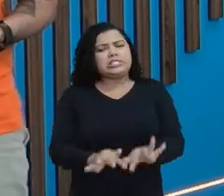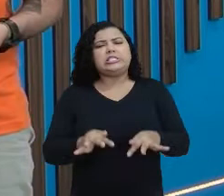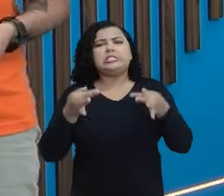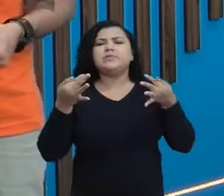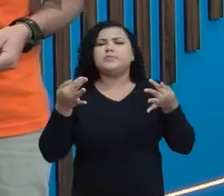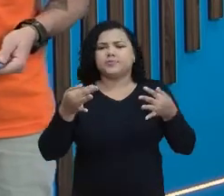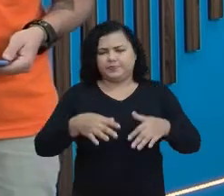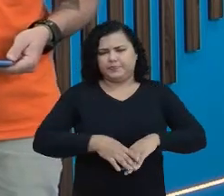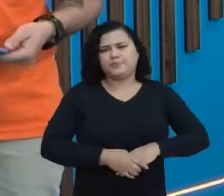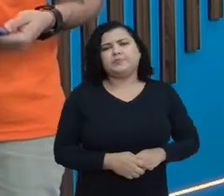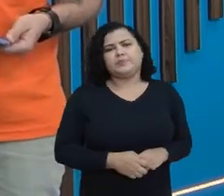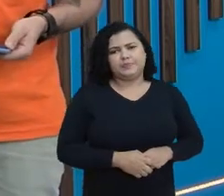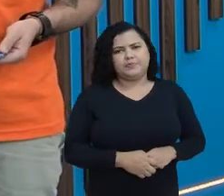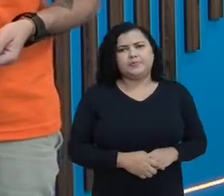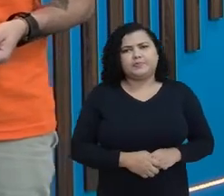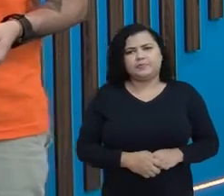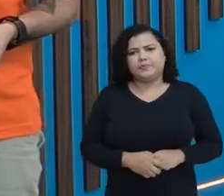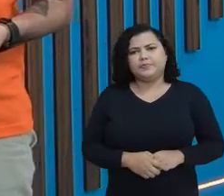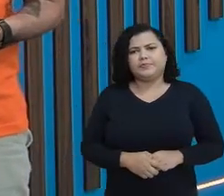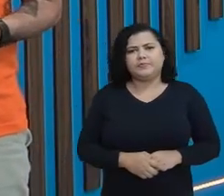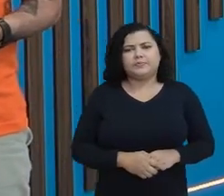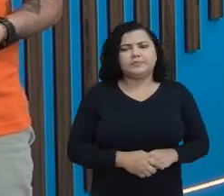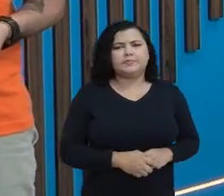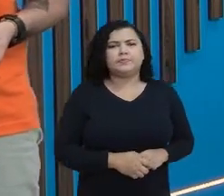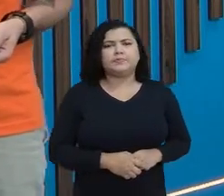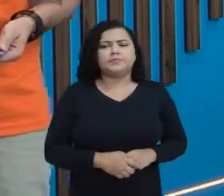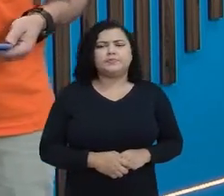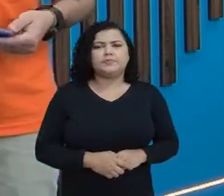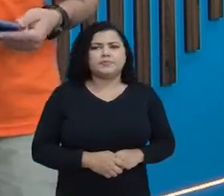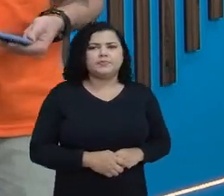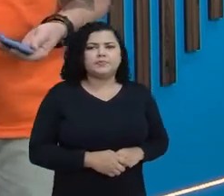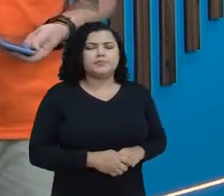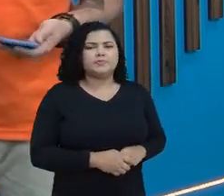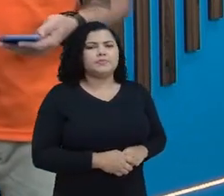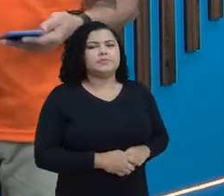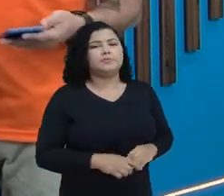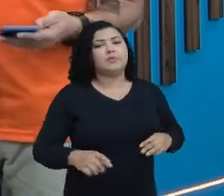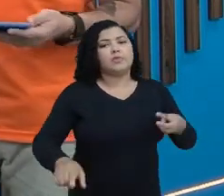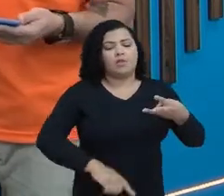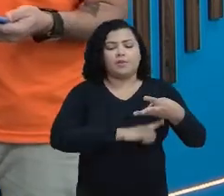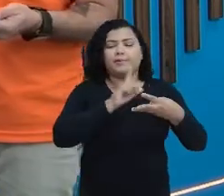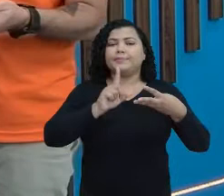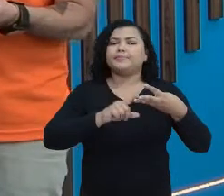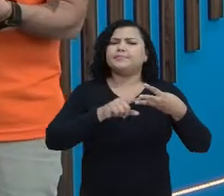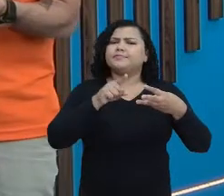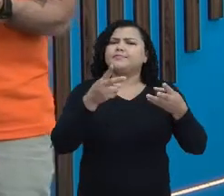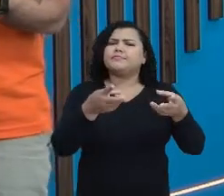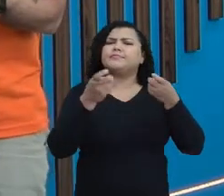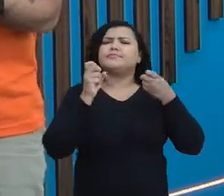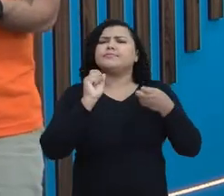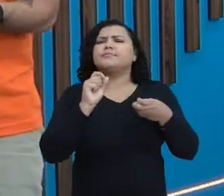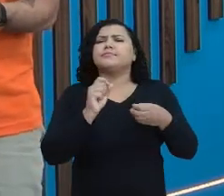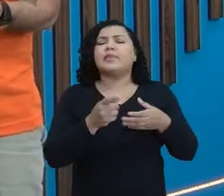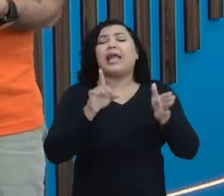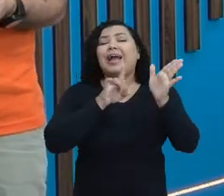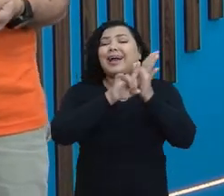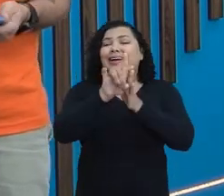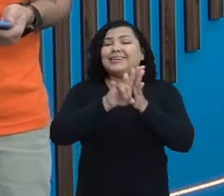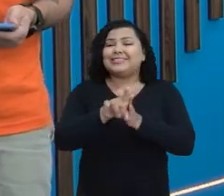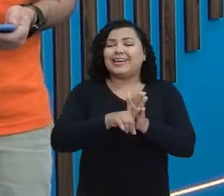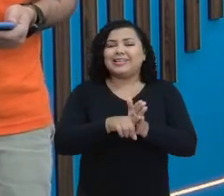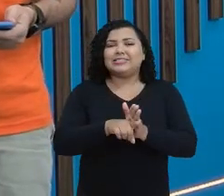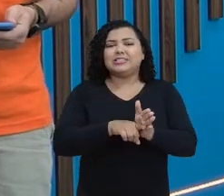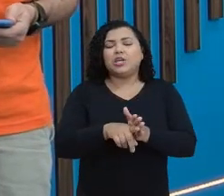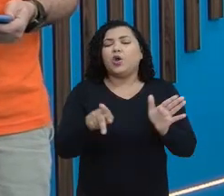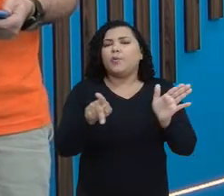já tenho essa informação embutida no problema, tá certo? A terceira etapa você vai perceber que é a análise das